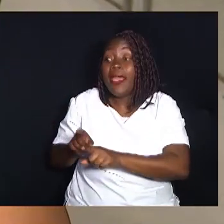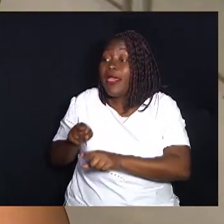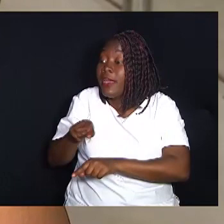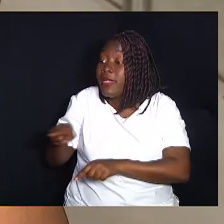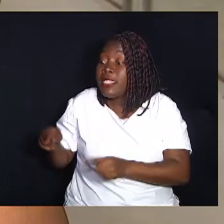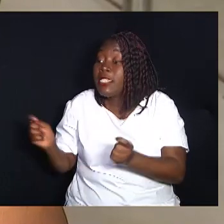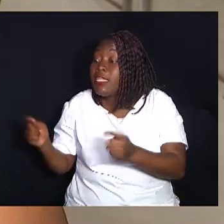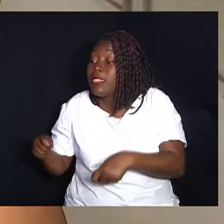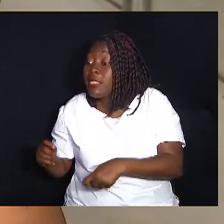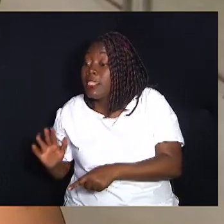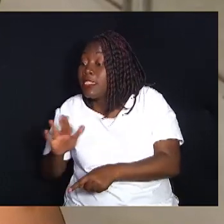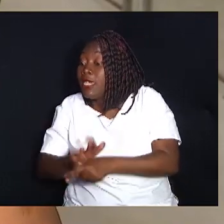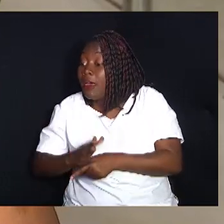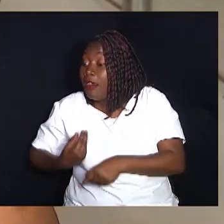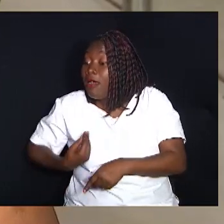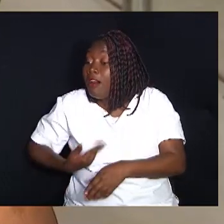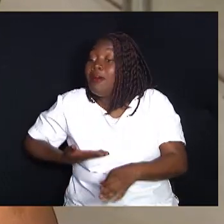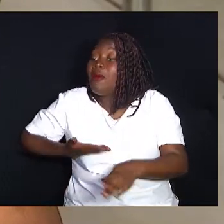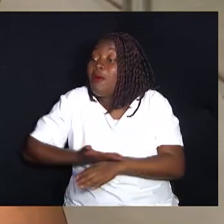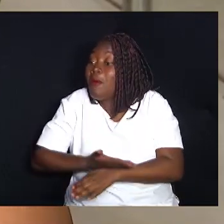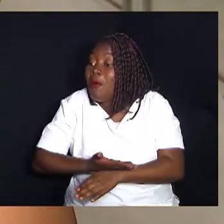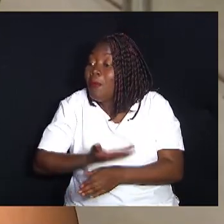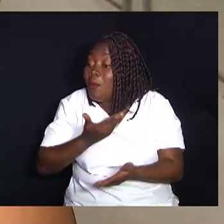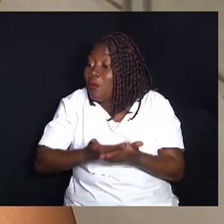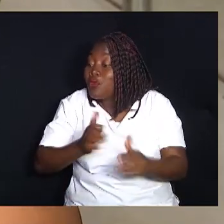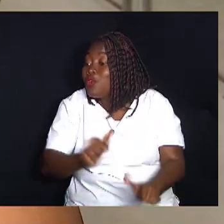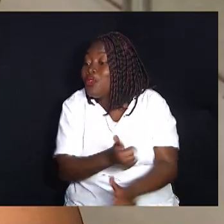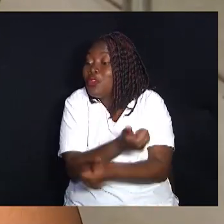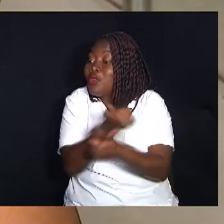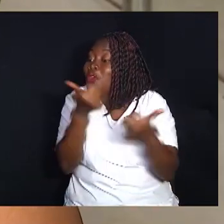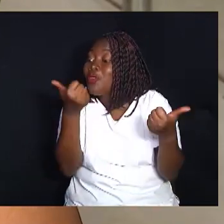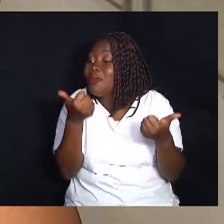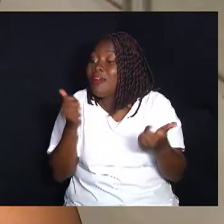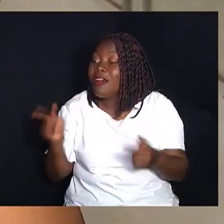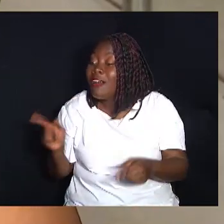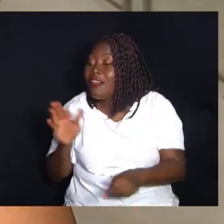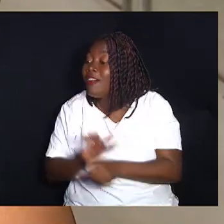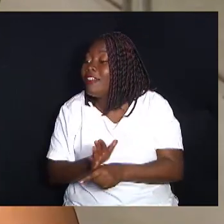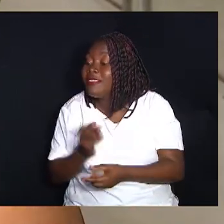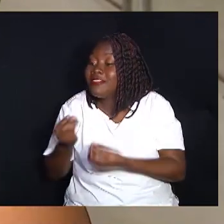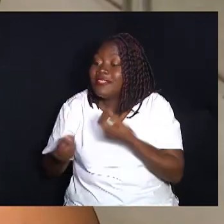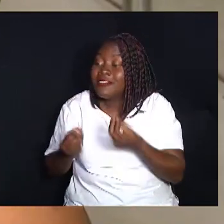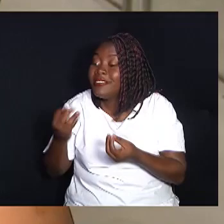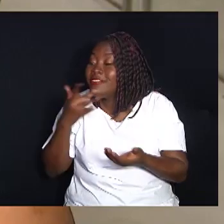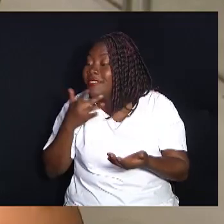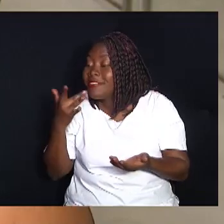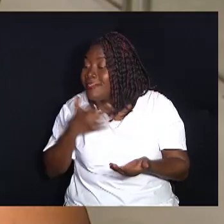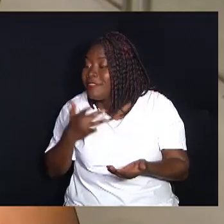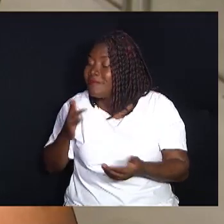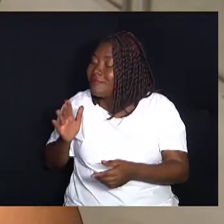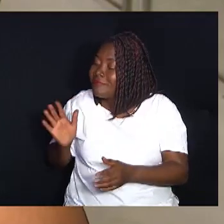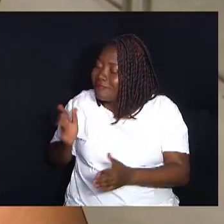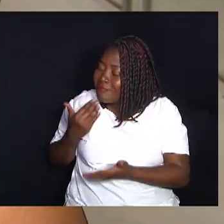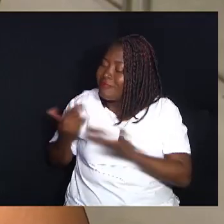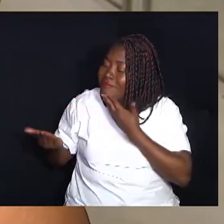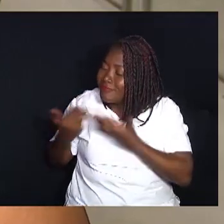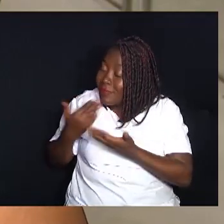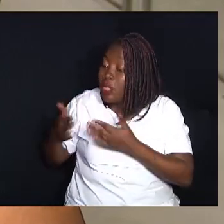como eles podem participar para deixar a escola melhor, mais gostosa para todo mundo e de uma forma que todos